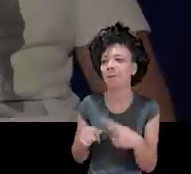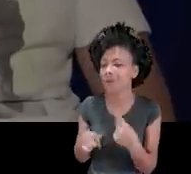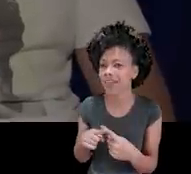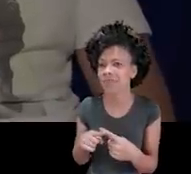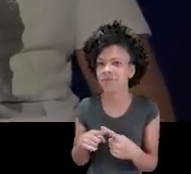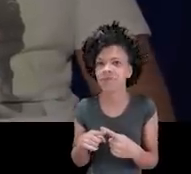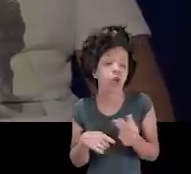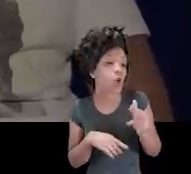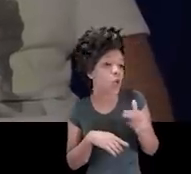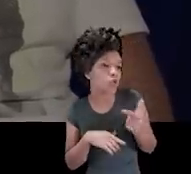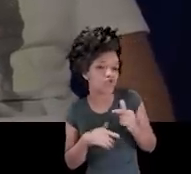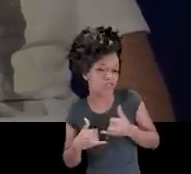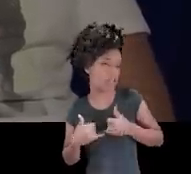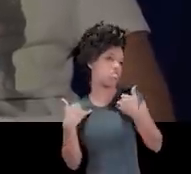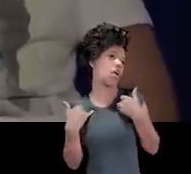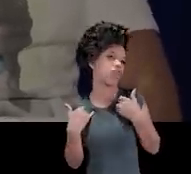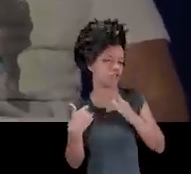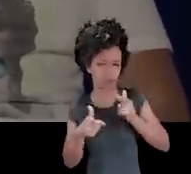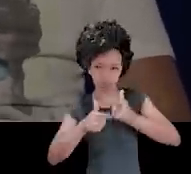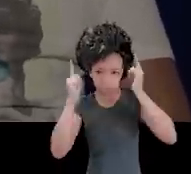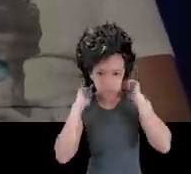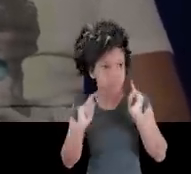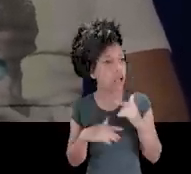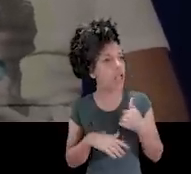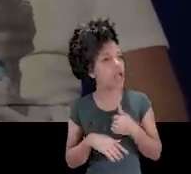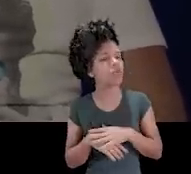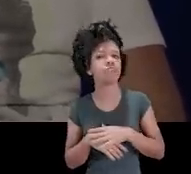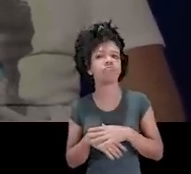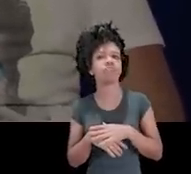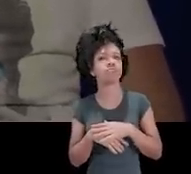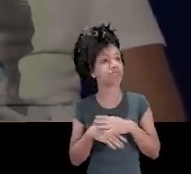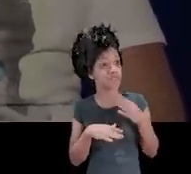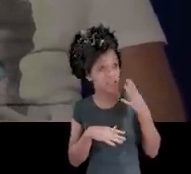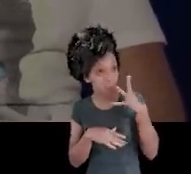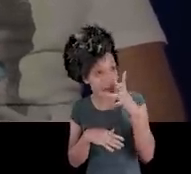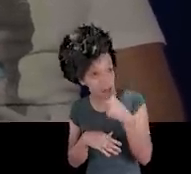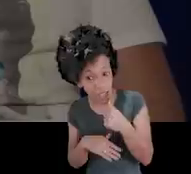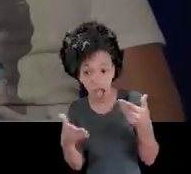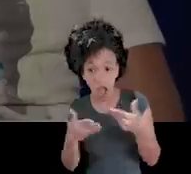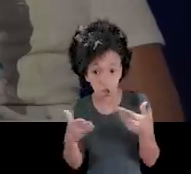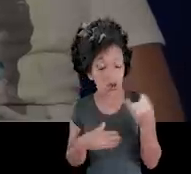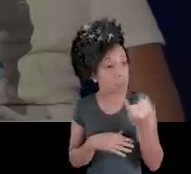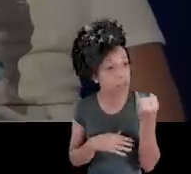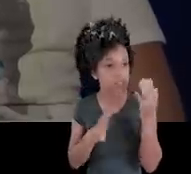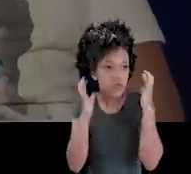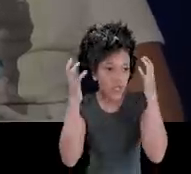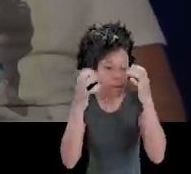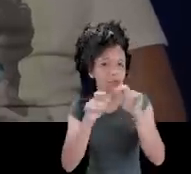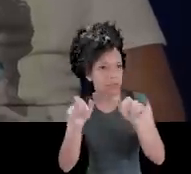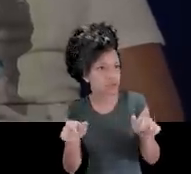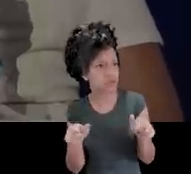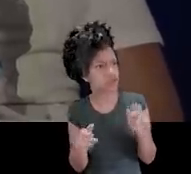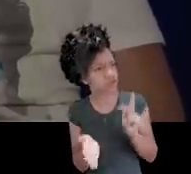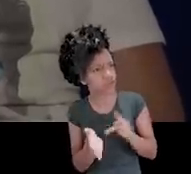tive essa vaidade, ou já raspava, eu demorei. Pô, tô com 44 anos. Agora que eu vim entender a importância do cabelo pras pessoas. De